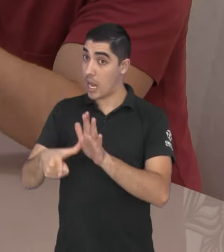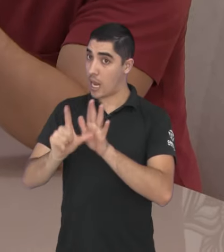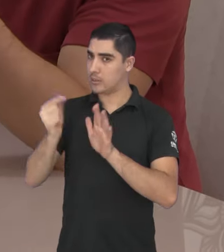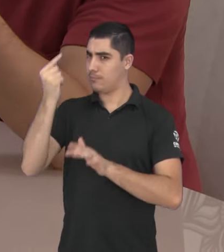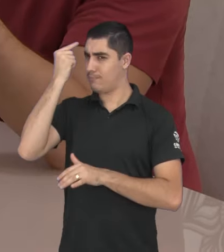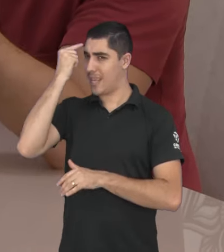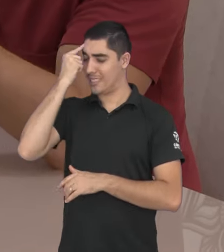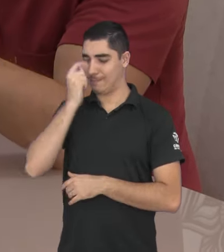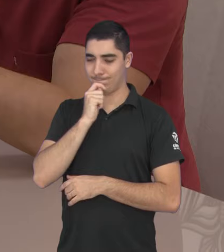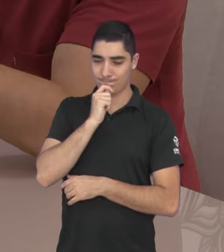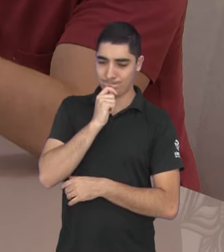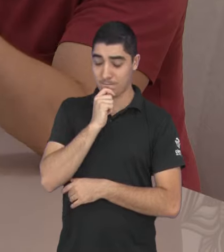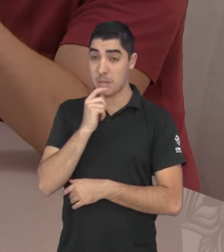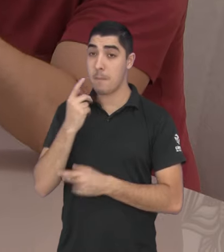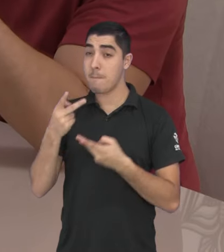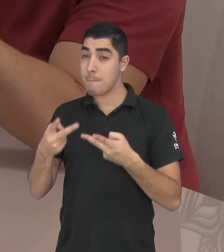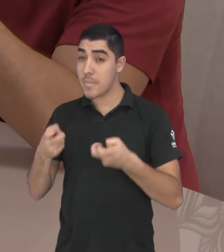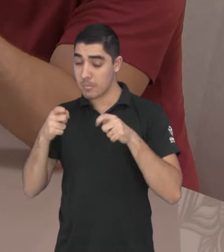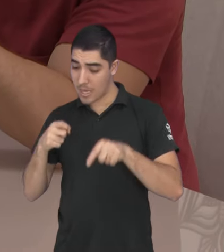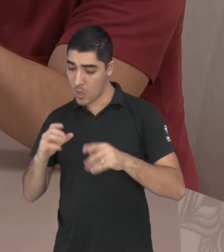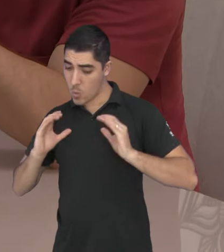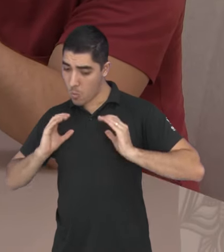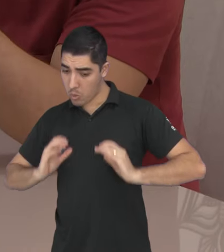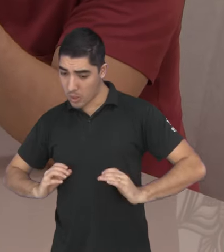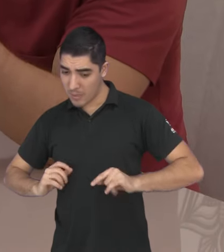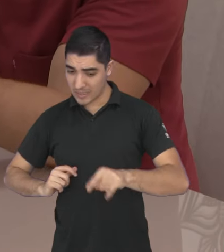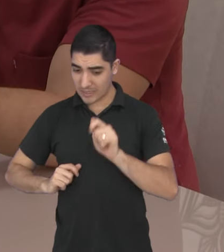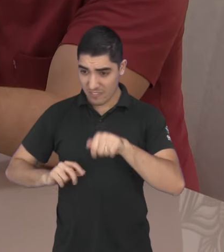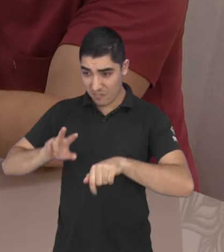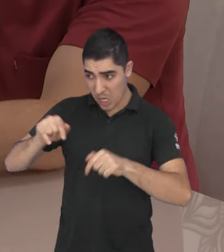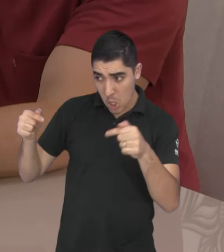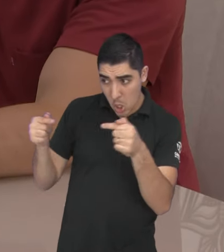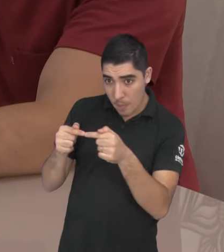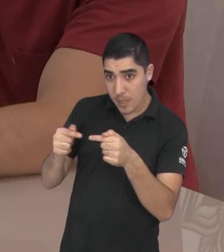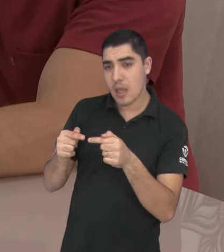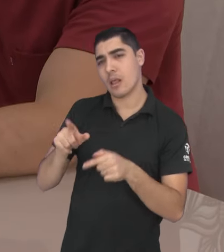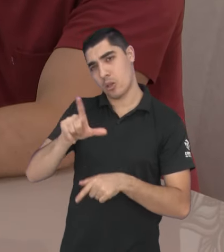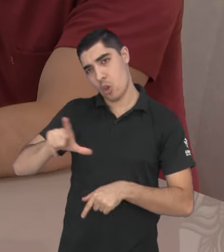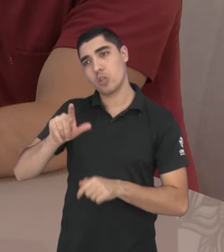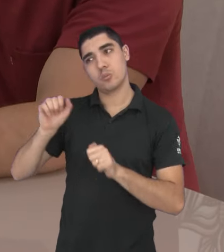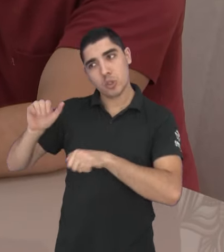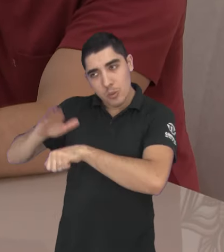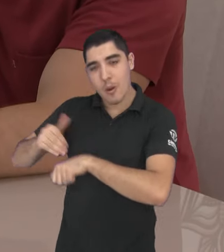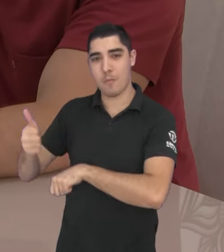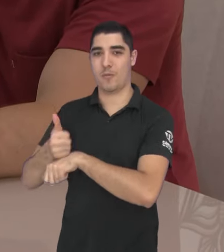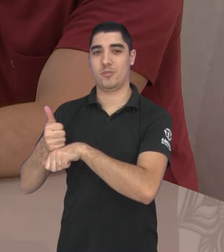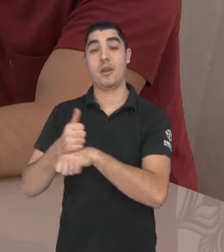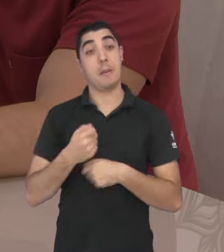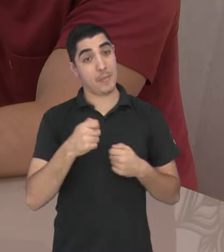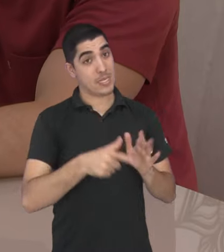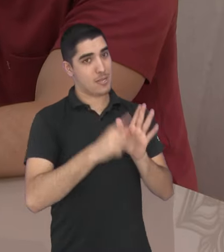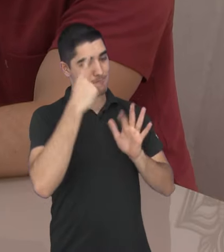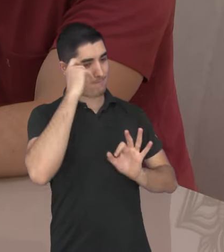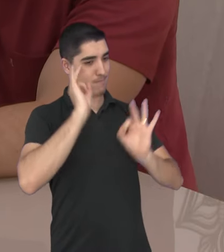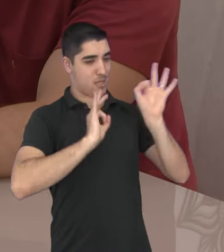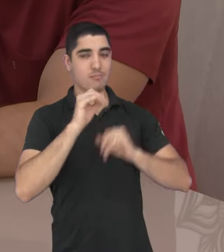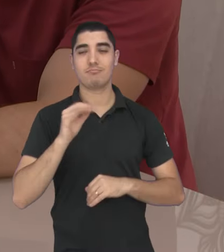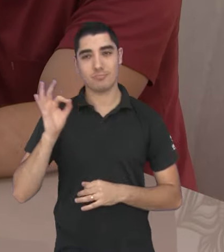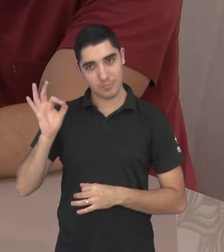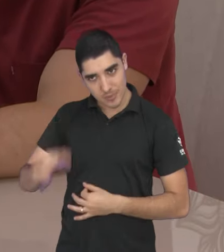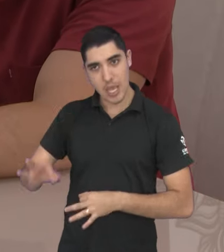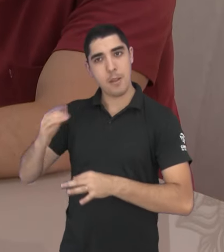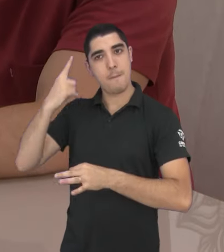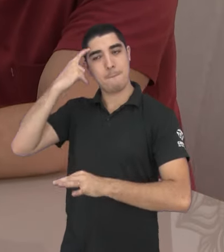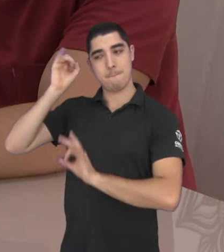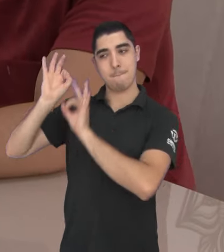calma, entenda o comportamento dos bichinhos que você já tem em casa e, claro, consulte um profissional. Tem que ser tudo planejado.